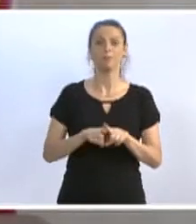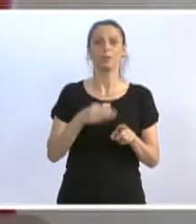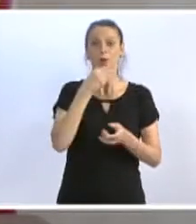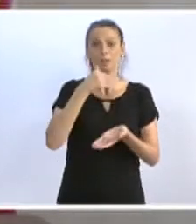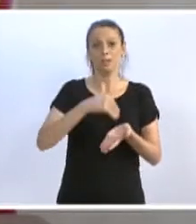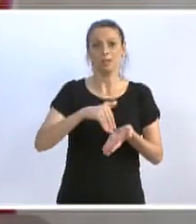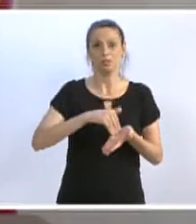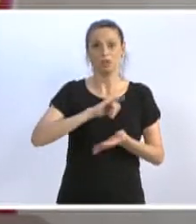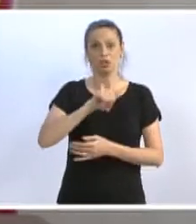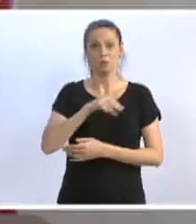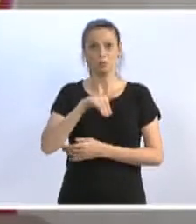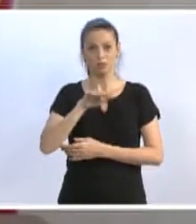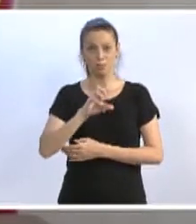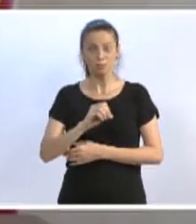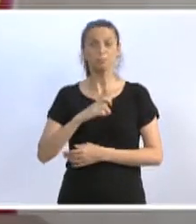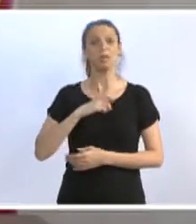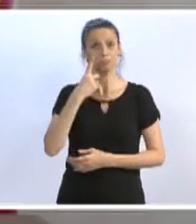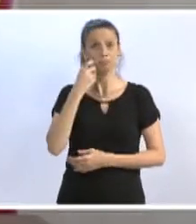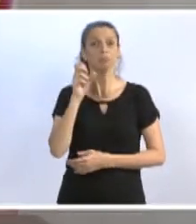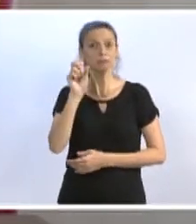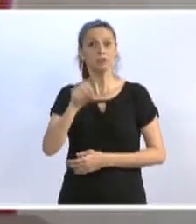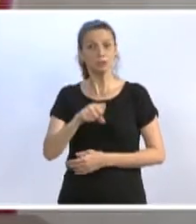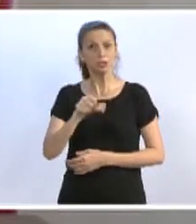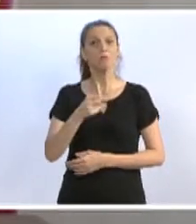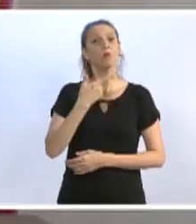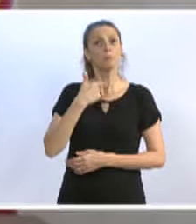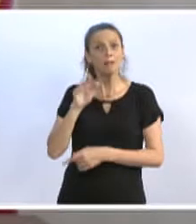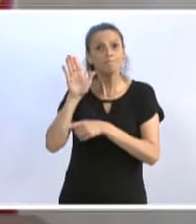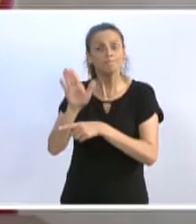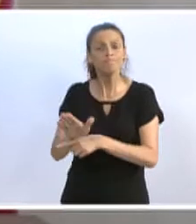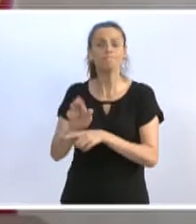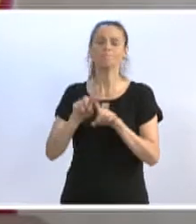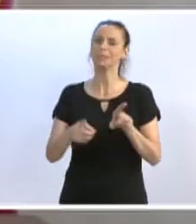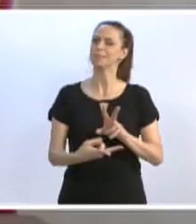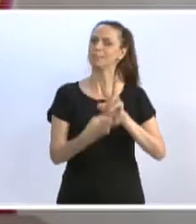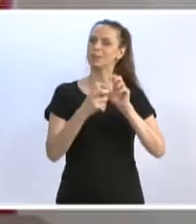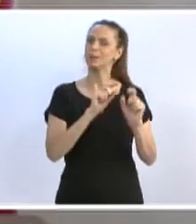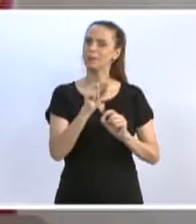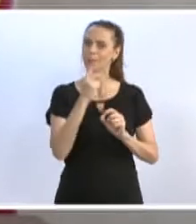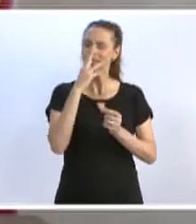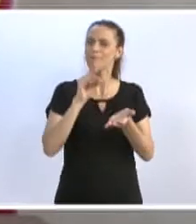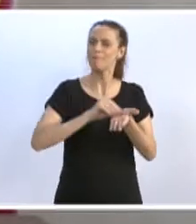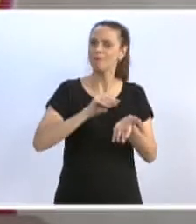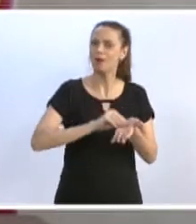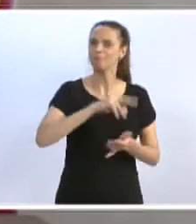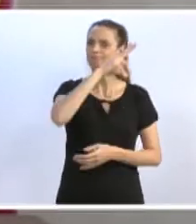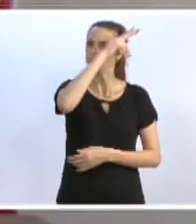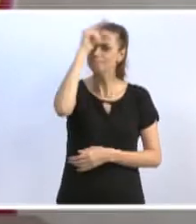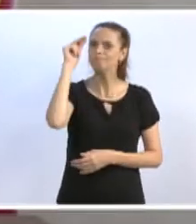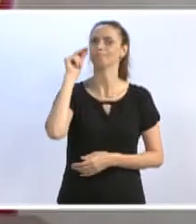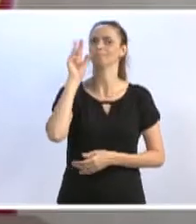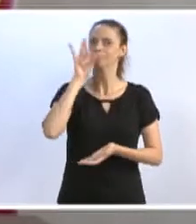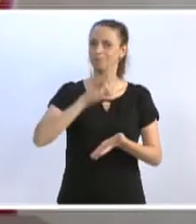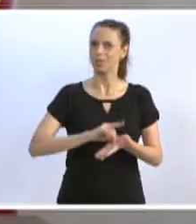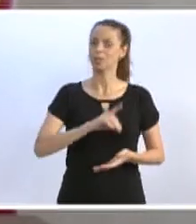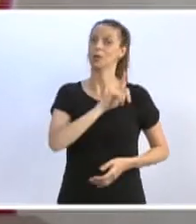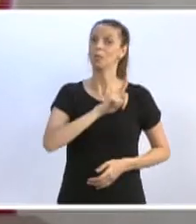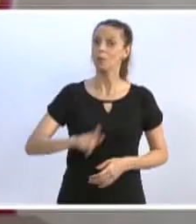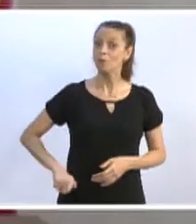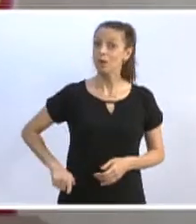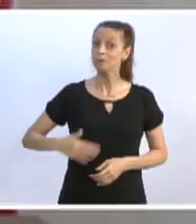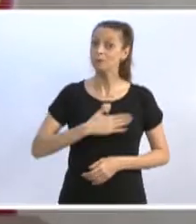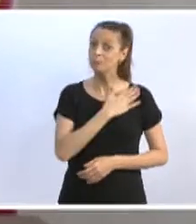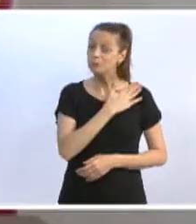mostra-se interessado em buscar mudar este cenário mas falta pelo que eu vejo é o executivo o atual governo a administração